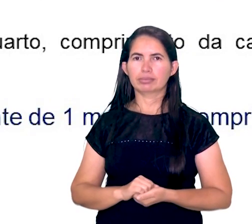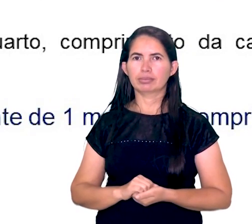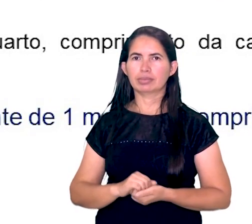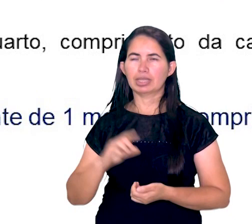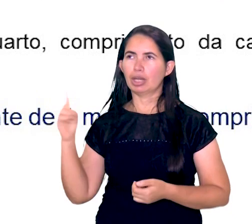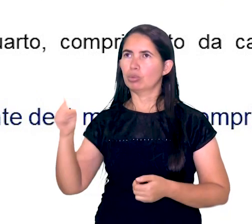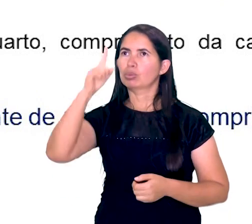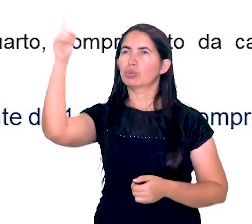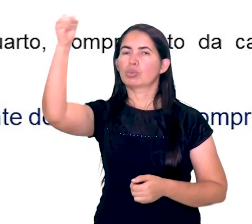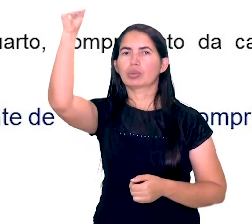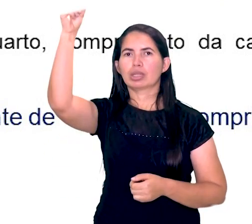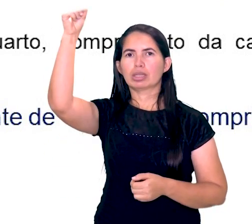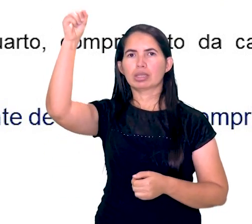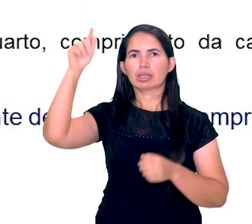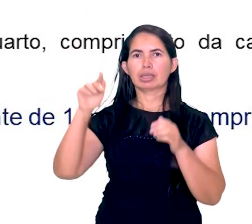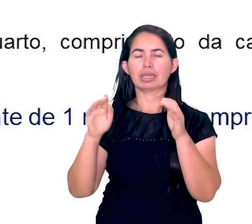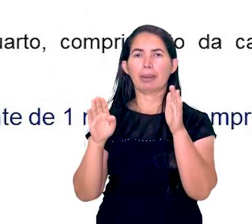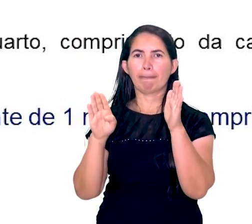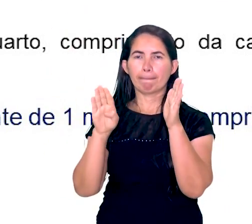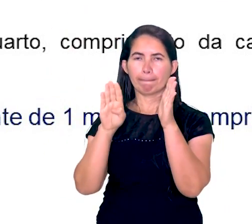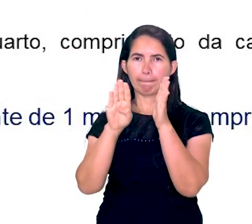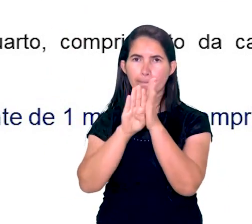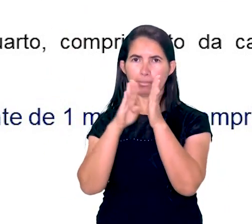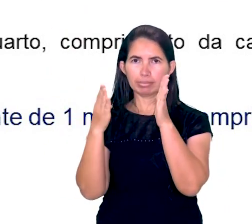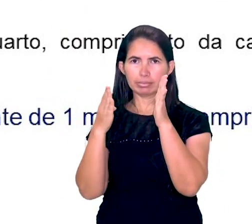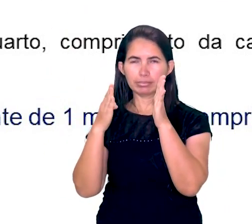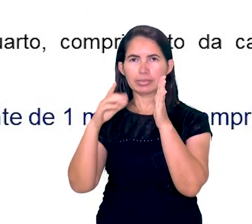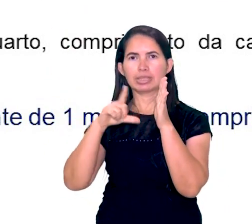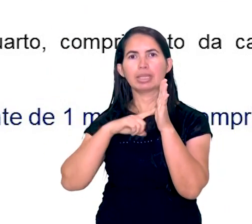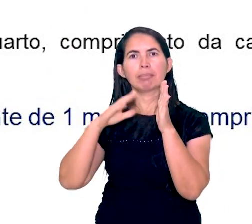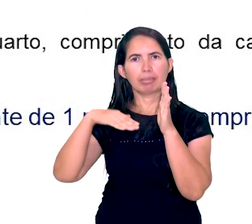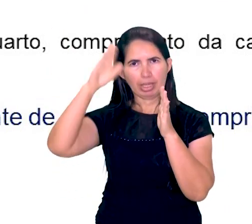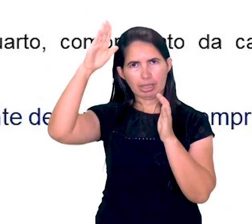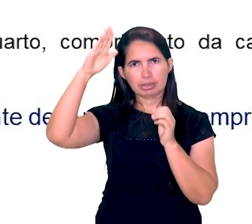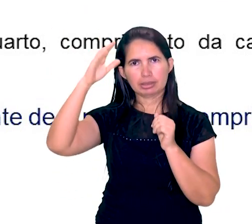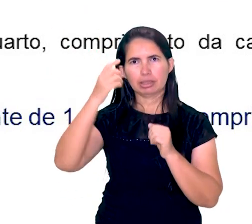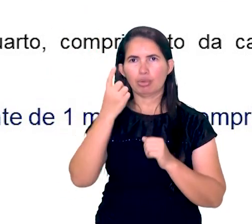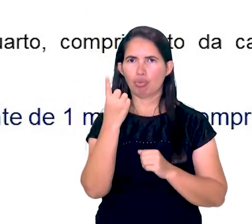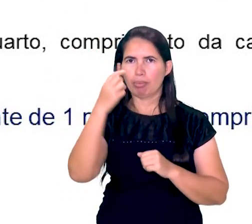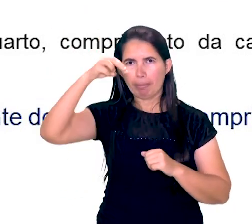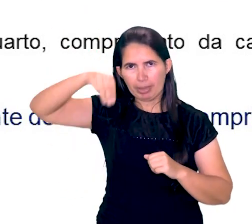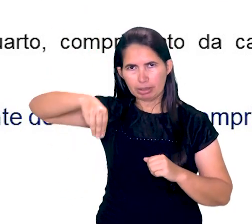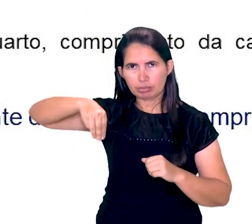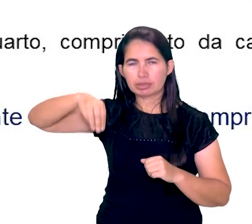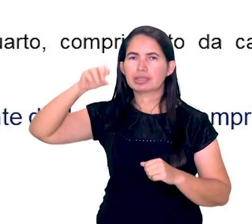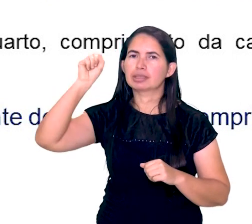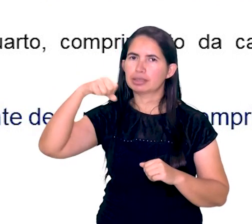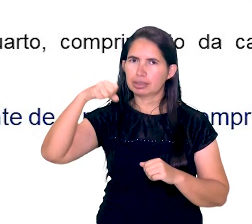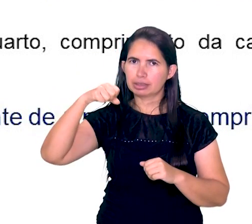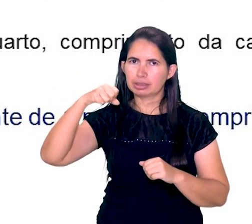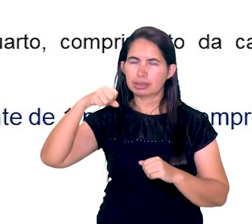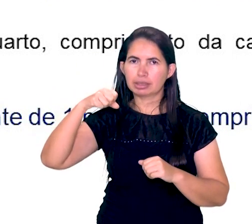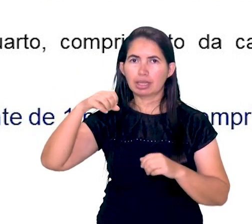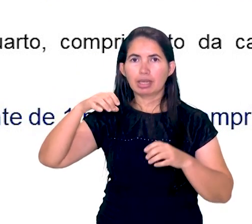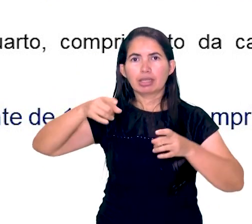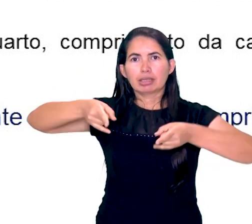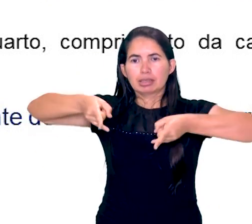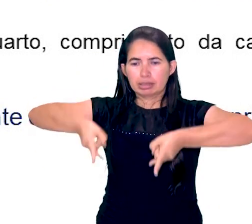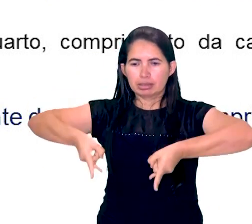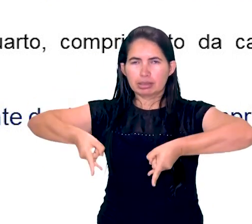A altura da porta, ela tem mais de 1 metro? Provavelmente. O comprimento da sua